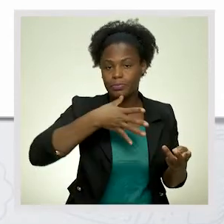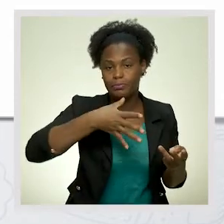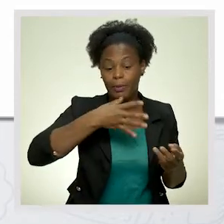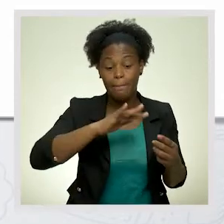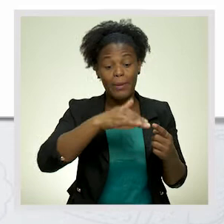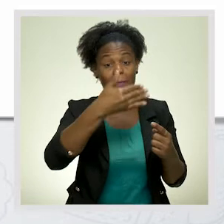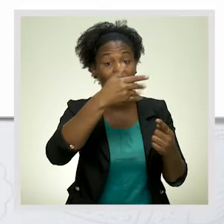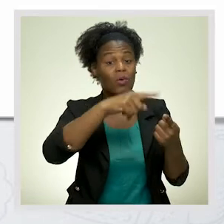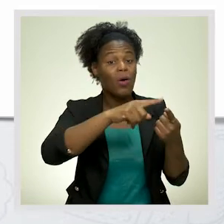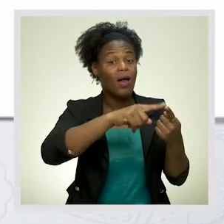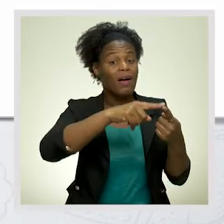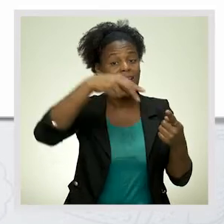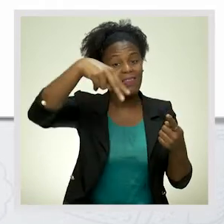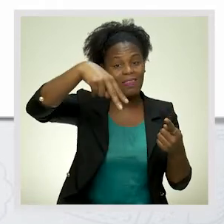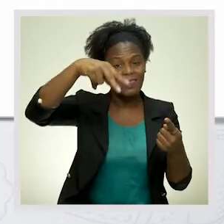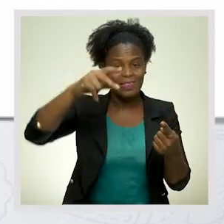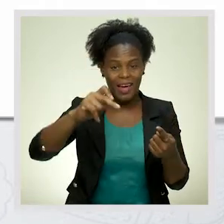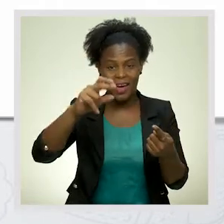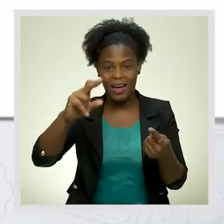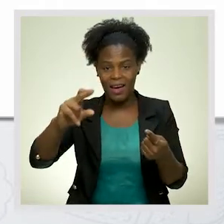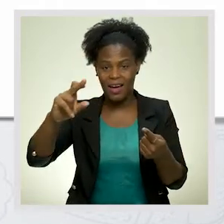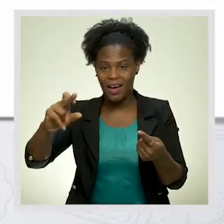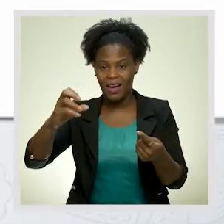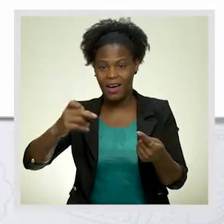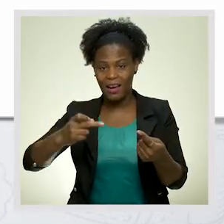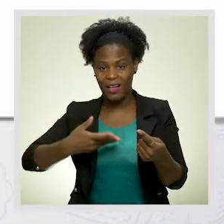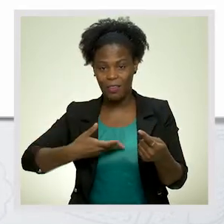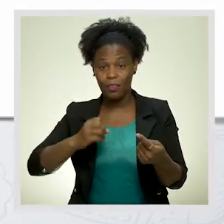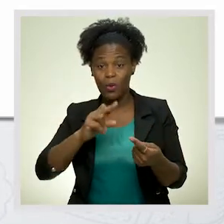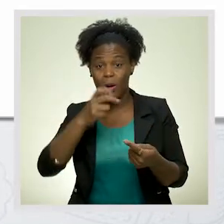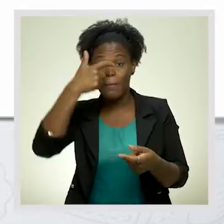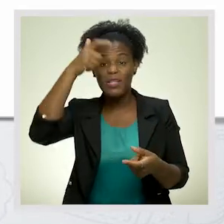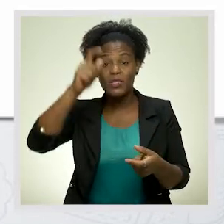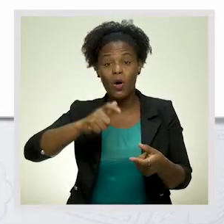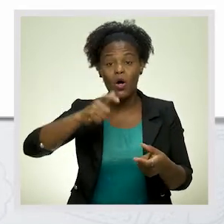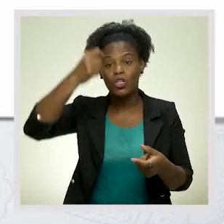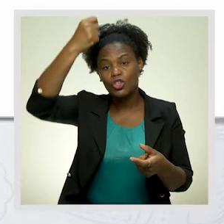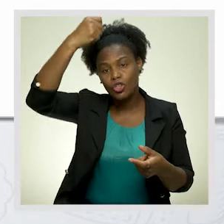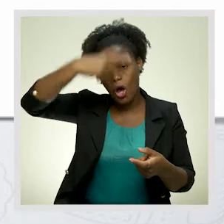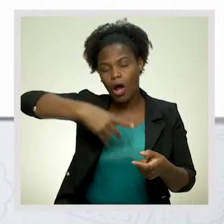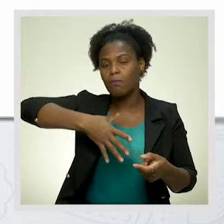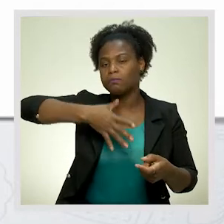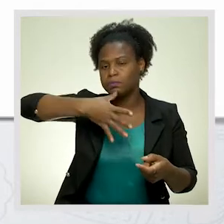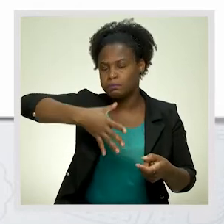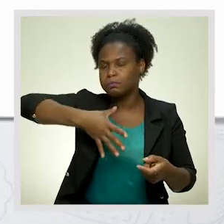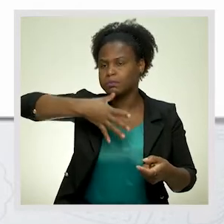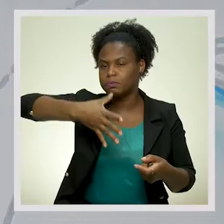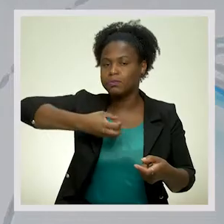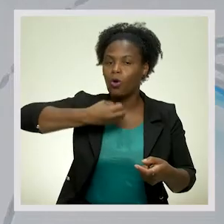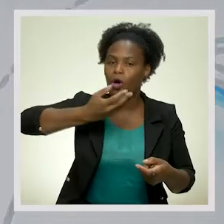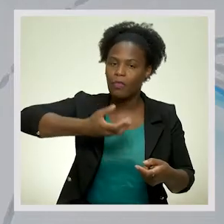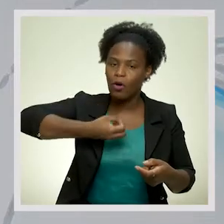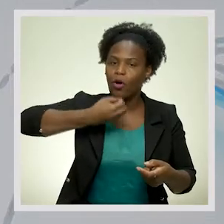afinal, quem é o narrador? Narrador é a pessoa que conta, é a pessoa que narra. Está bem? Aquele que